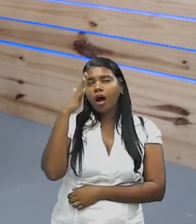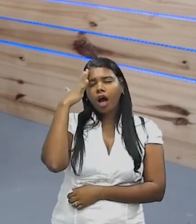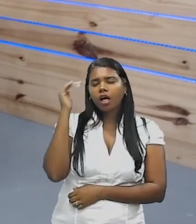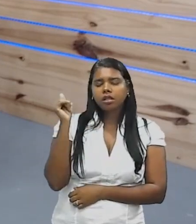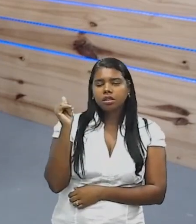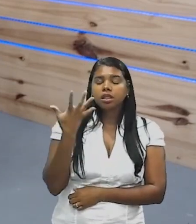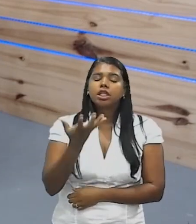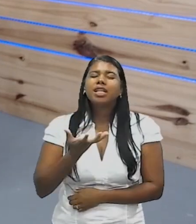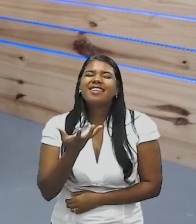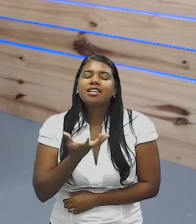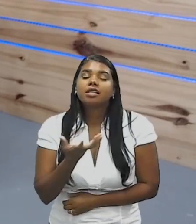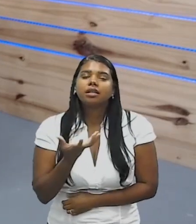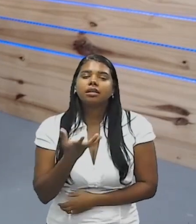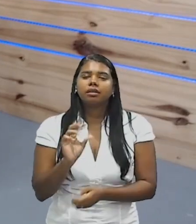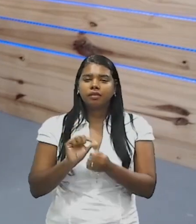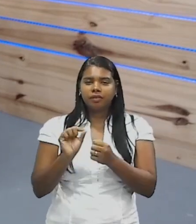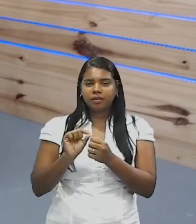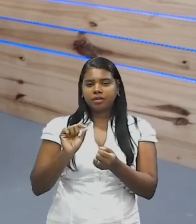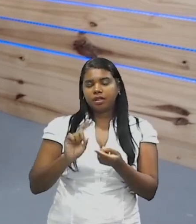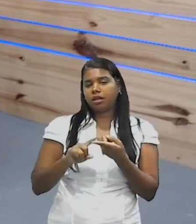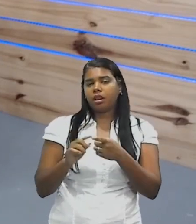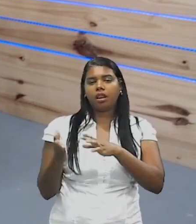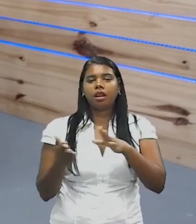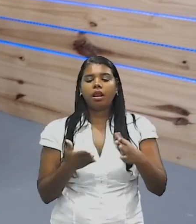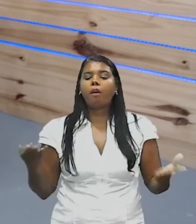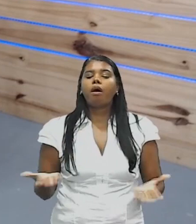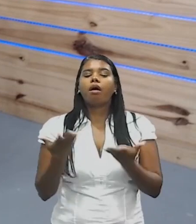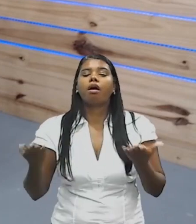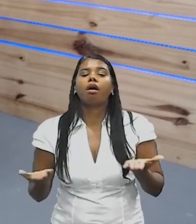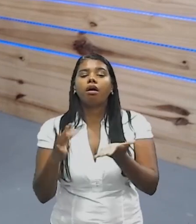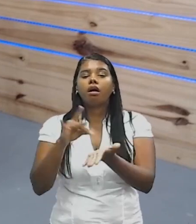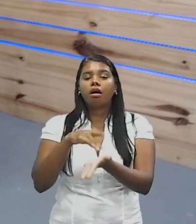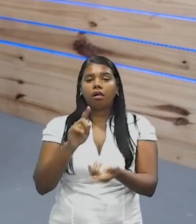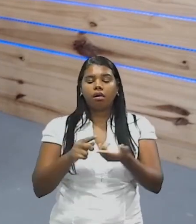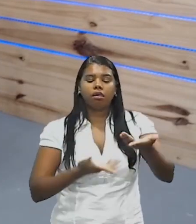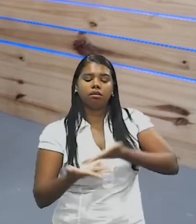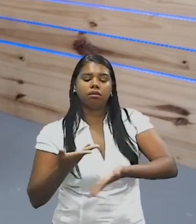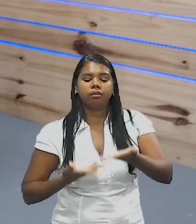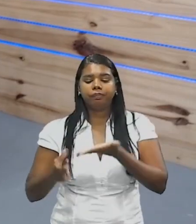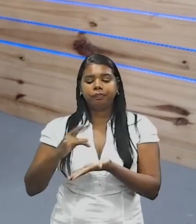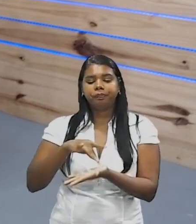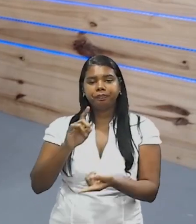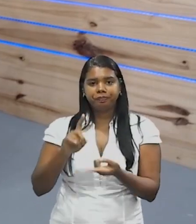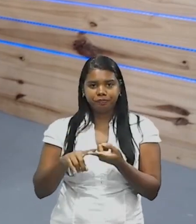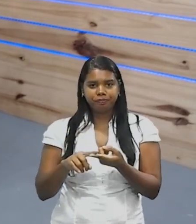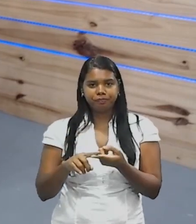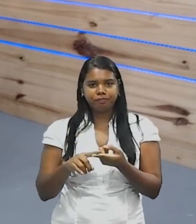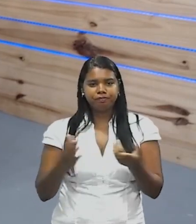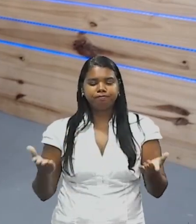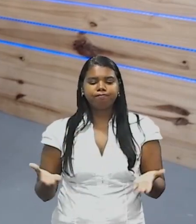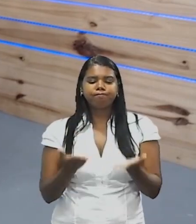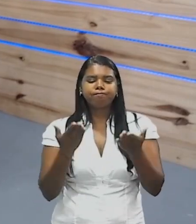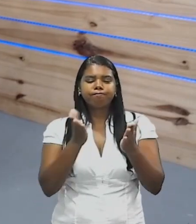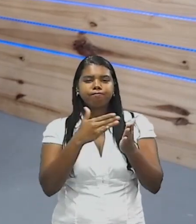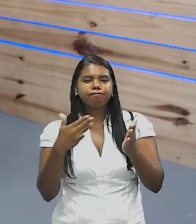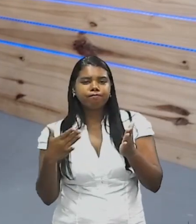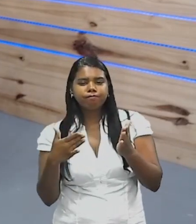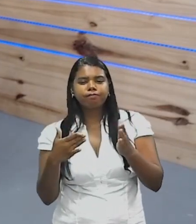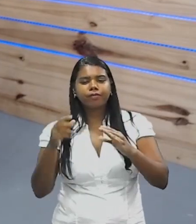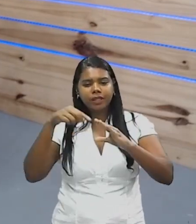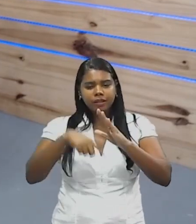tem que querer fazer. Então, tem que motivar esses colaboradores com abordagens motivacionais, desde campanhas